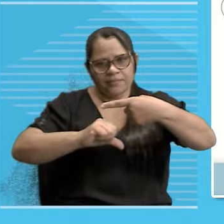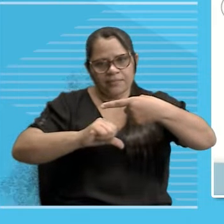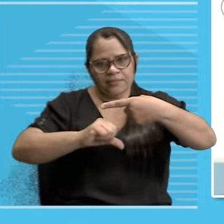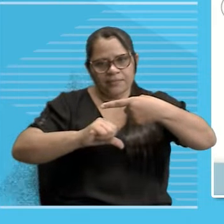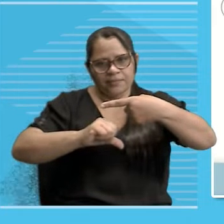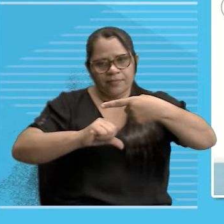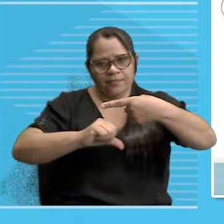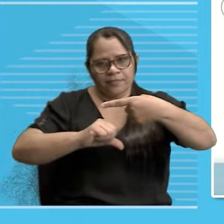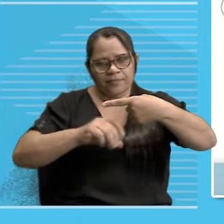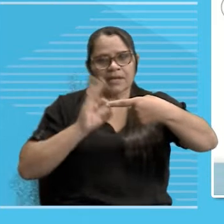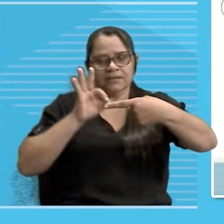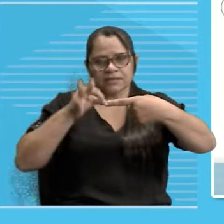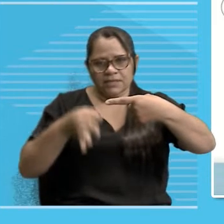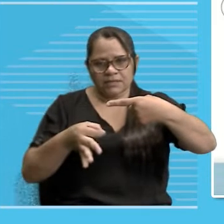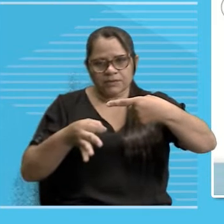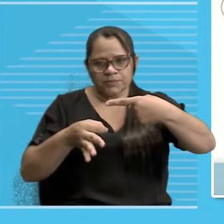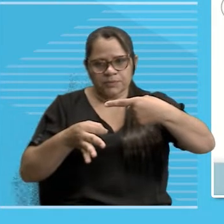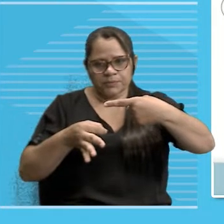Ok.